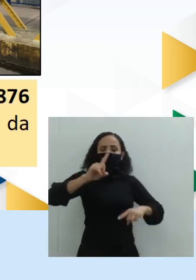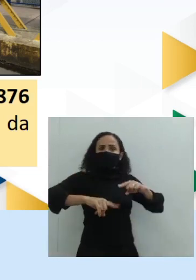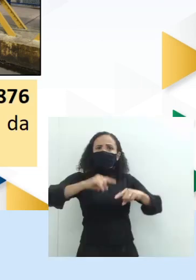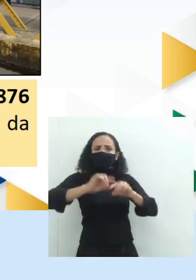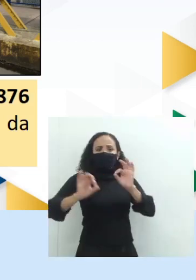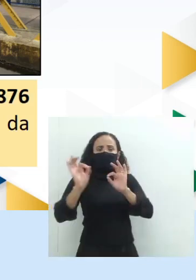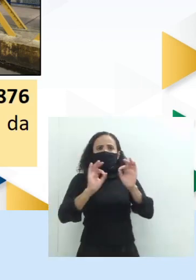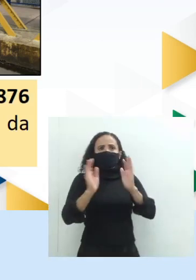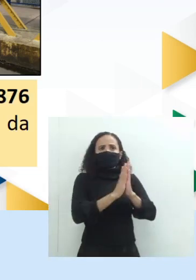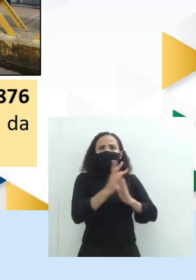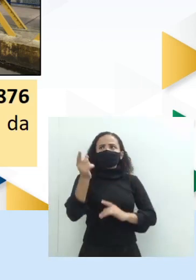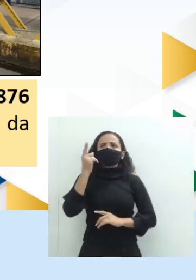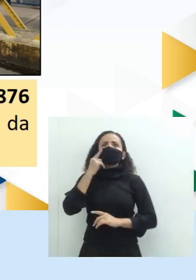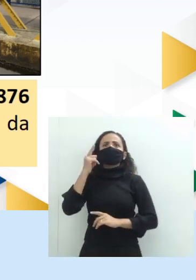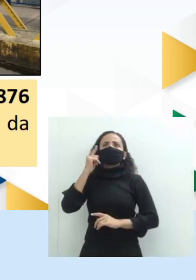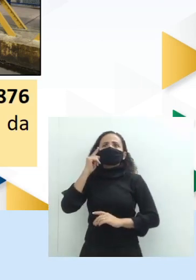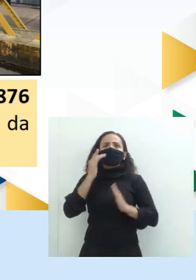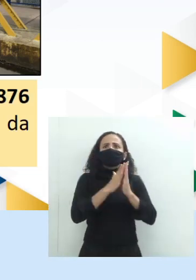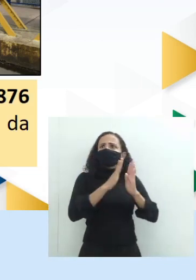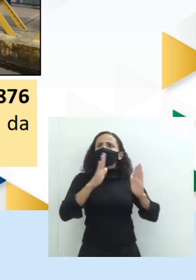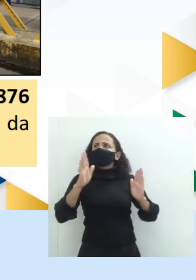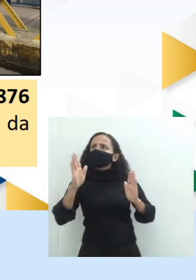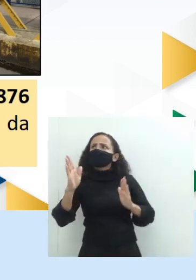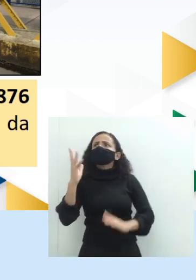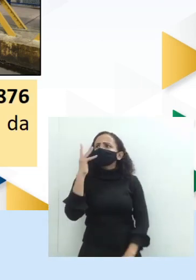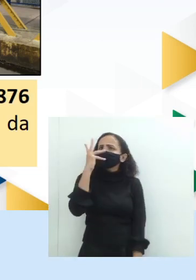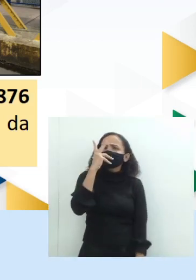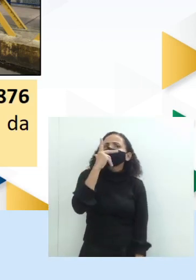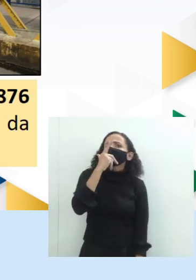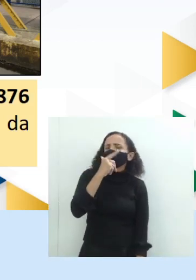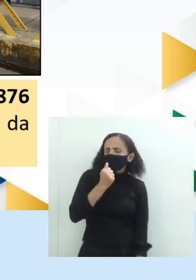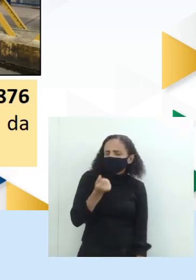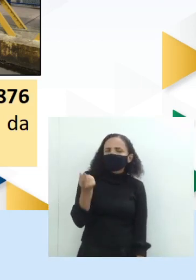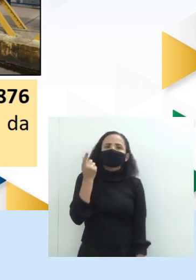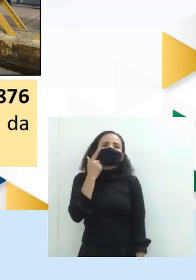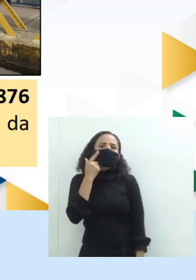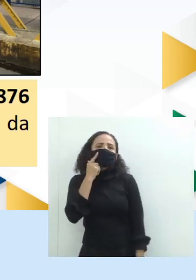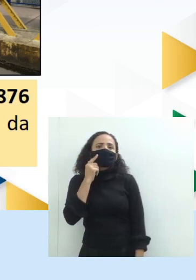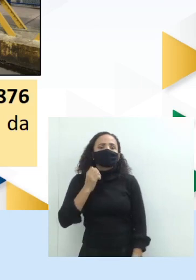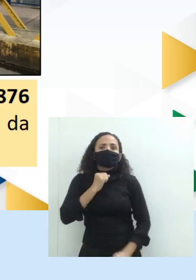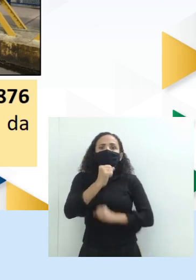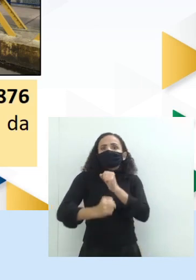formato triangular para dar mais resistência. Olha, preste atenção,